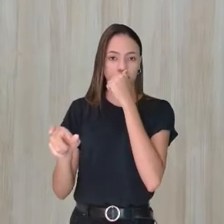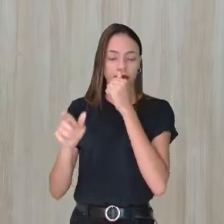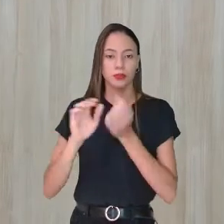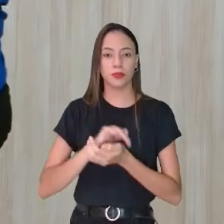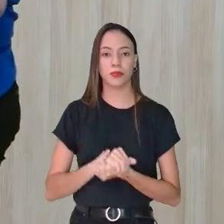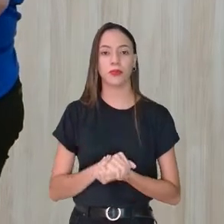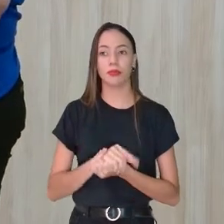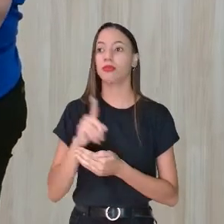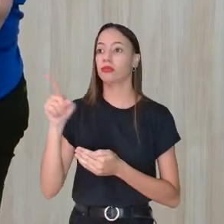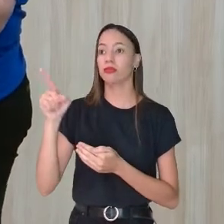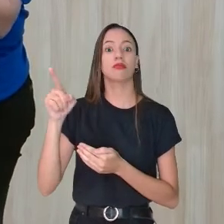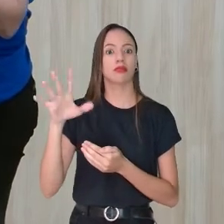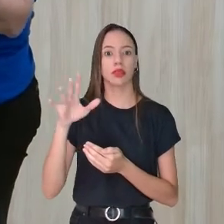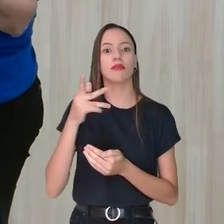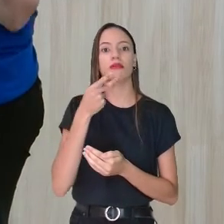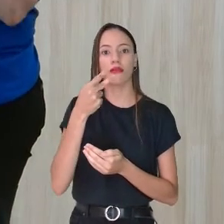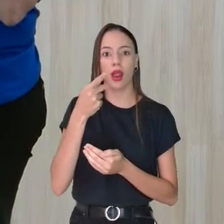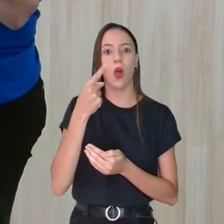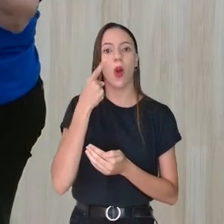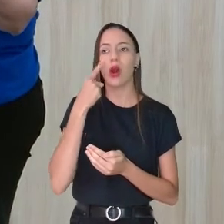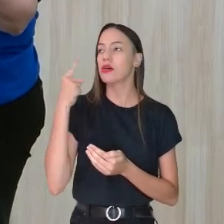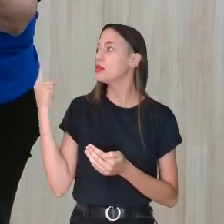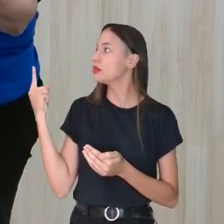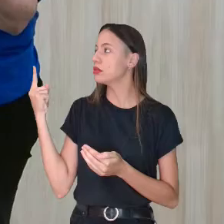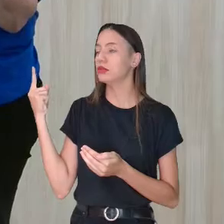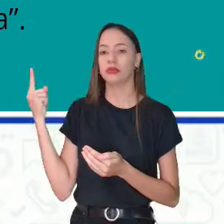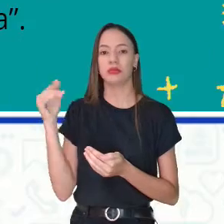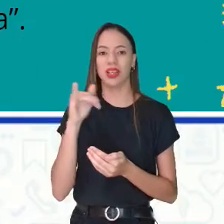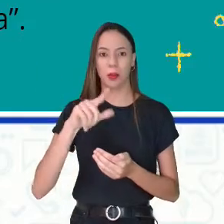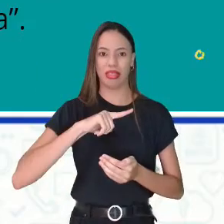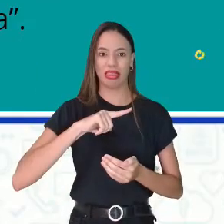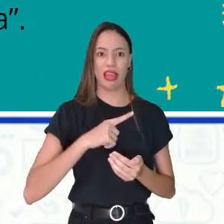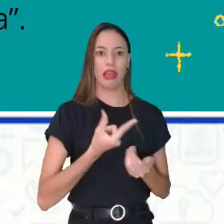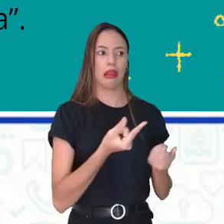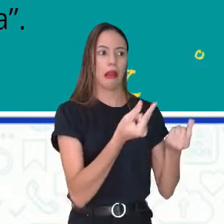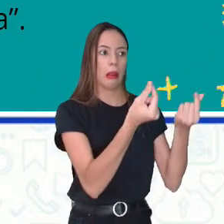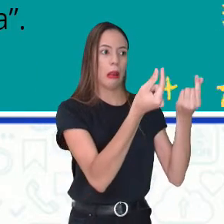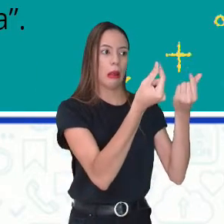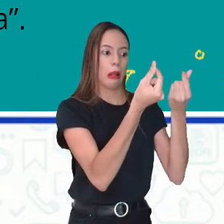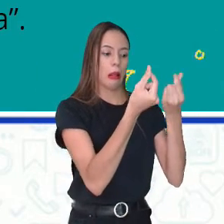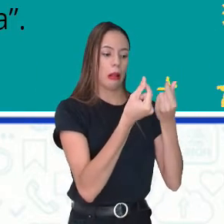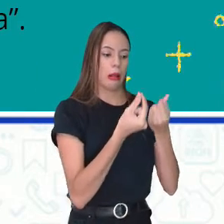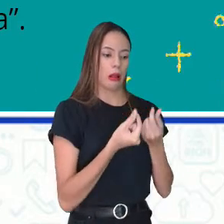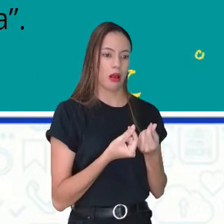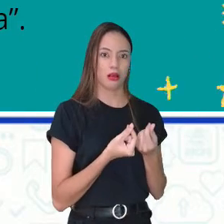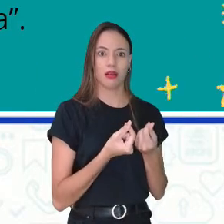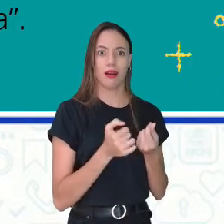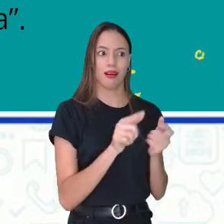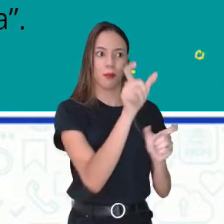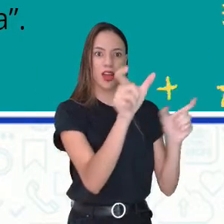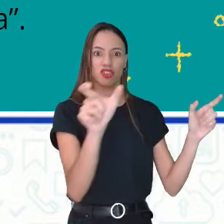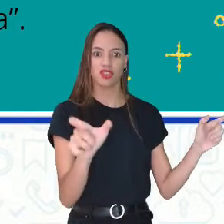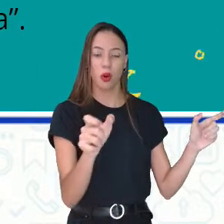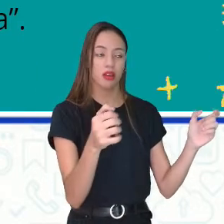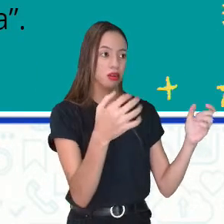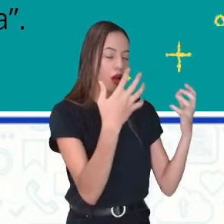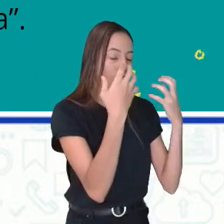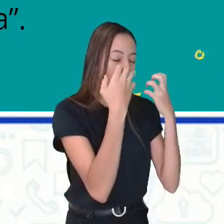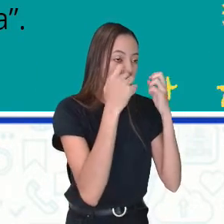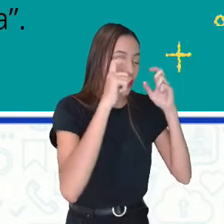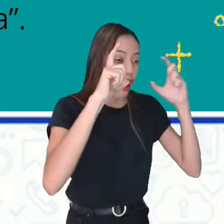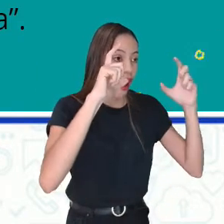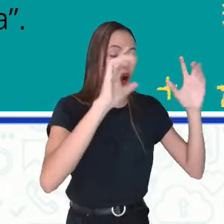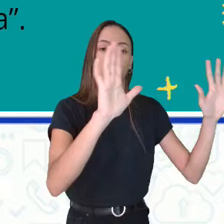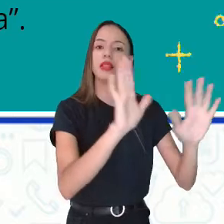conclusão, não é? Que não é a posse de bens materiais o que mais seduz os homens, mas o